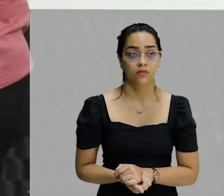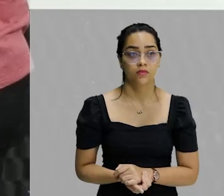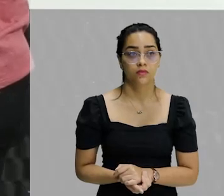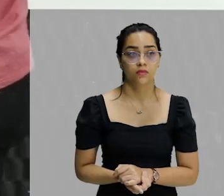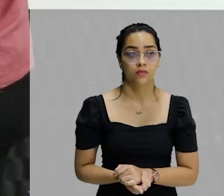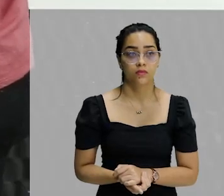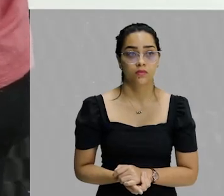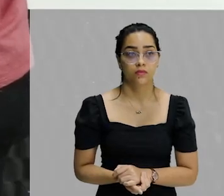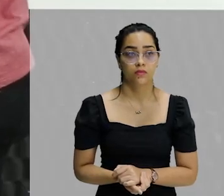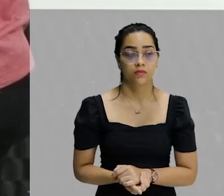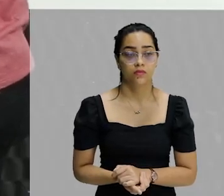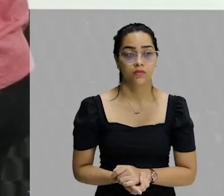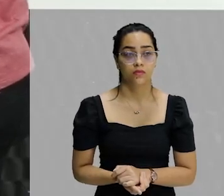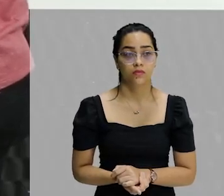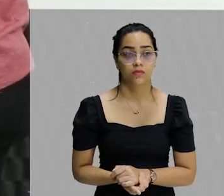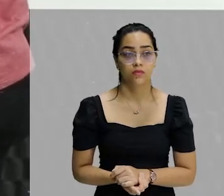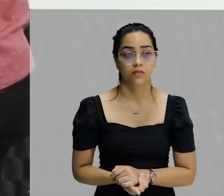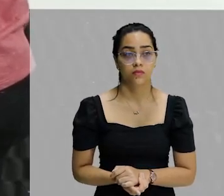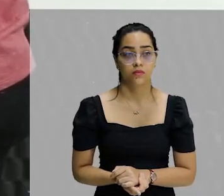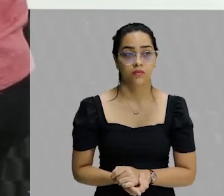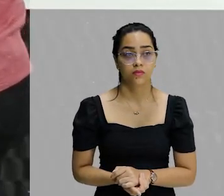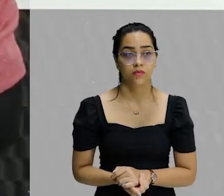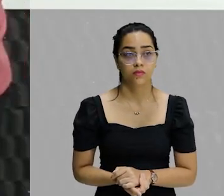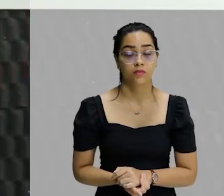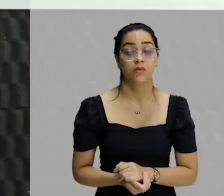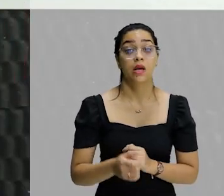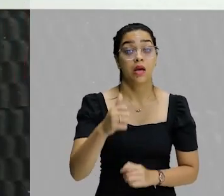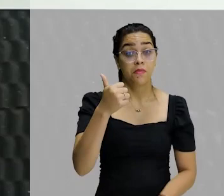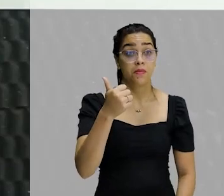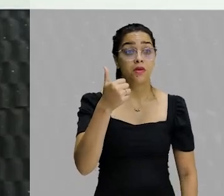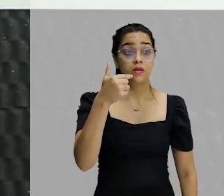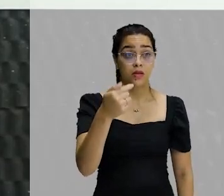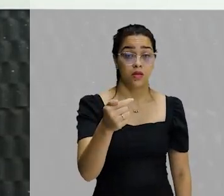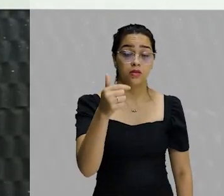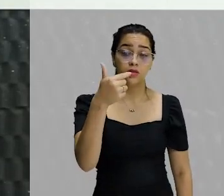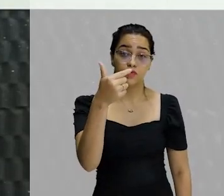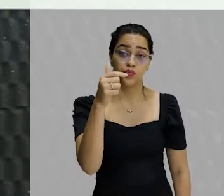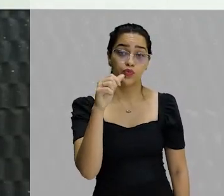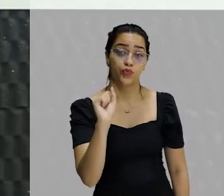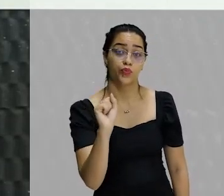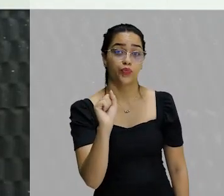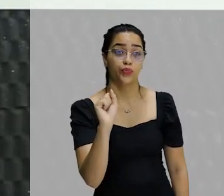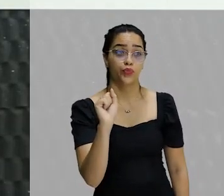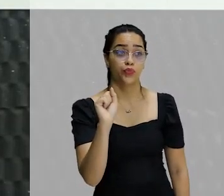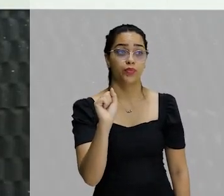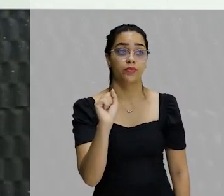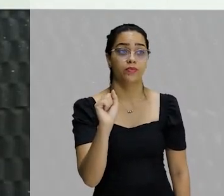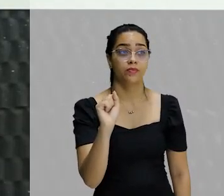12, vai 1, 7, 1728